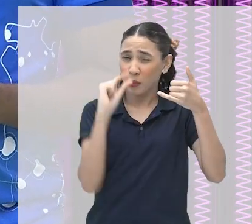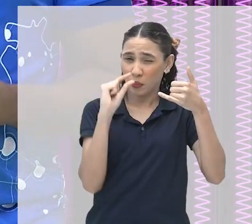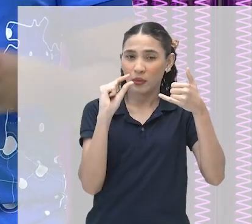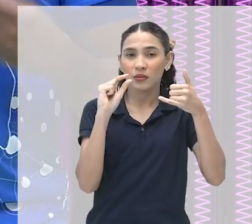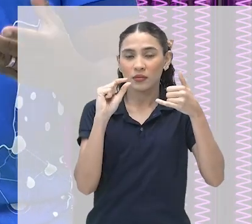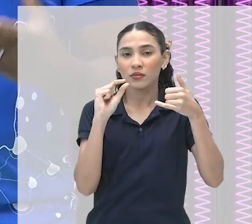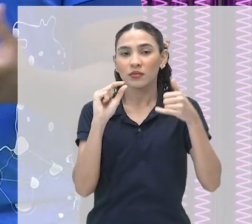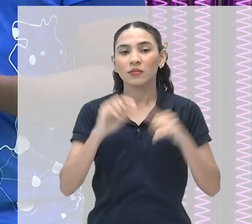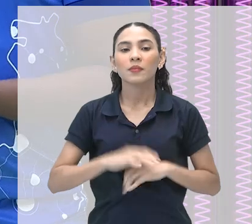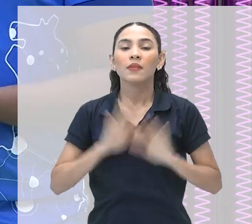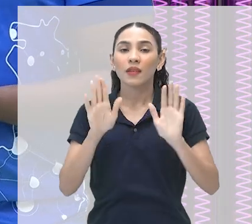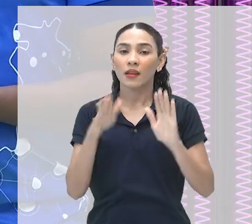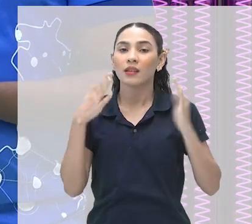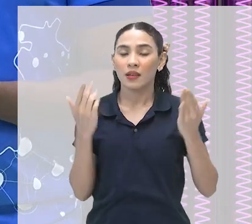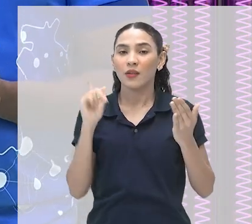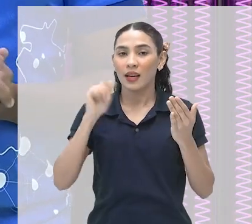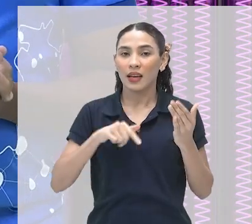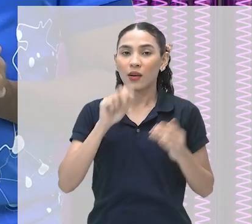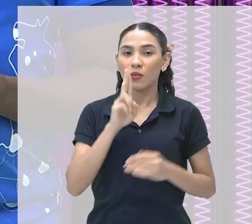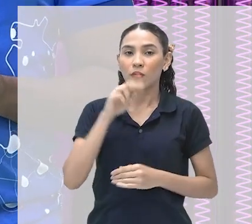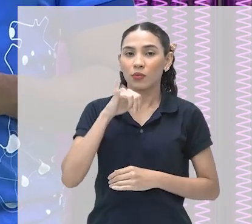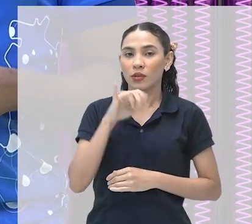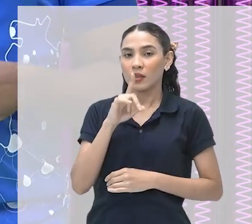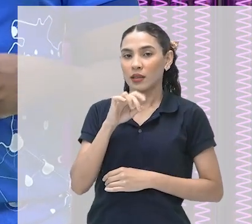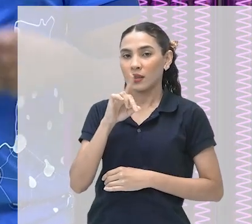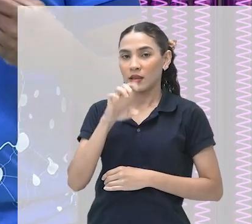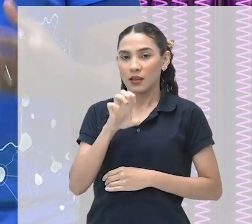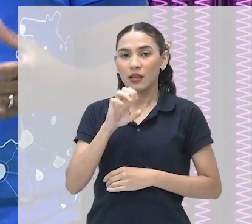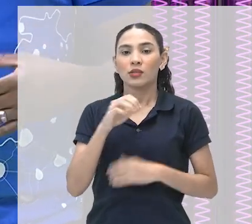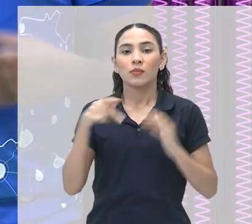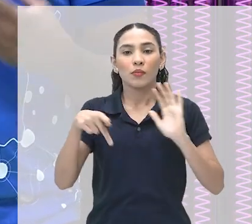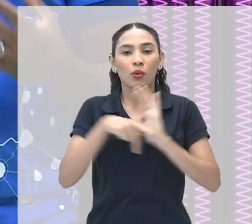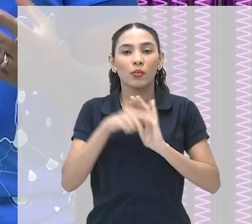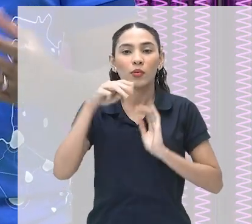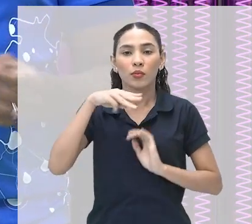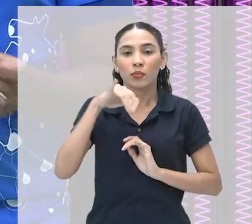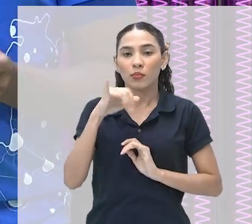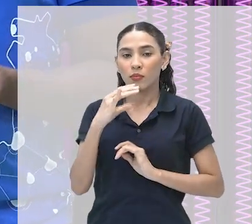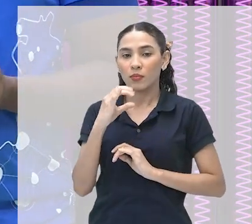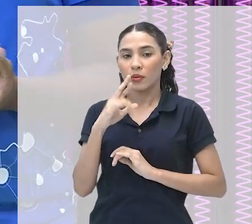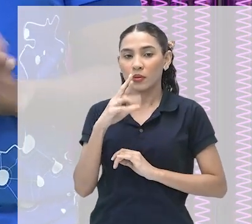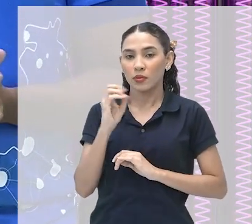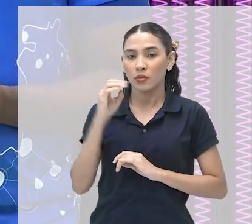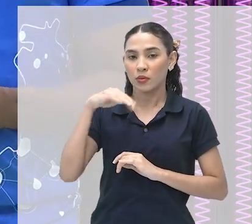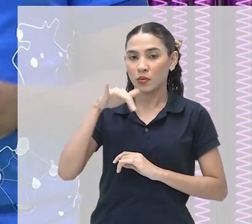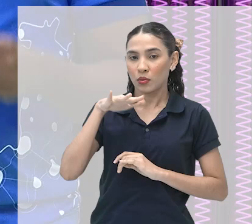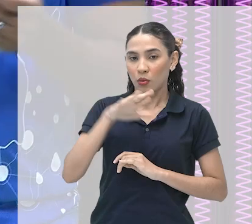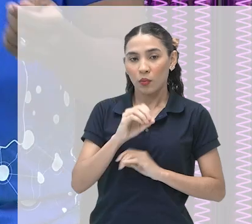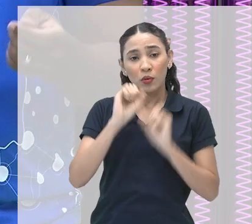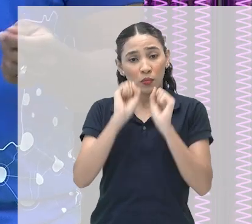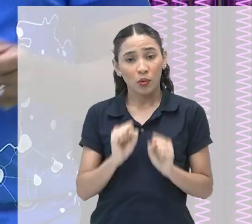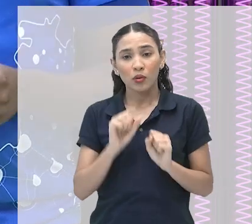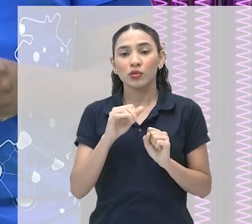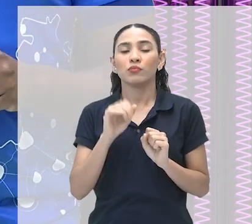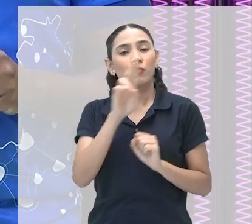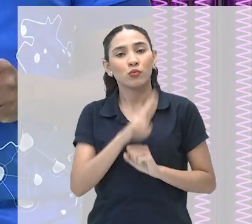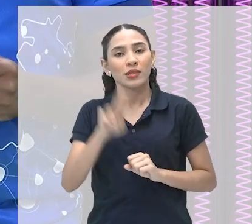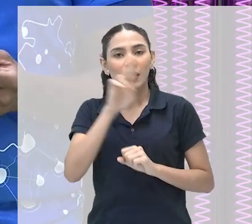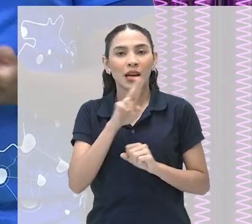pequenininho. Então, essa é a unidade do micrômetro, Ele pode usado para medir fios,